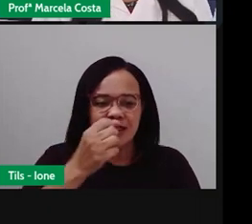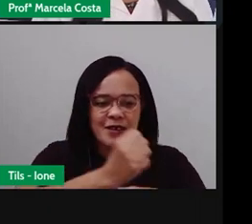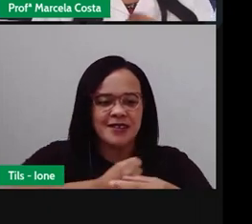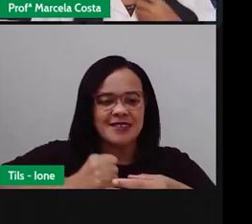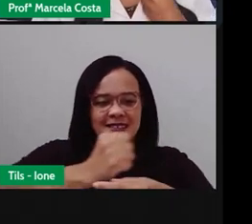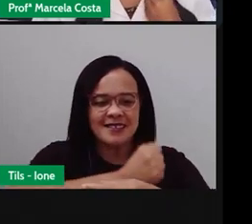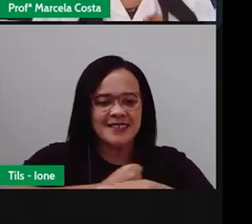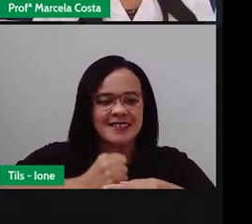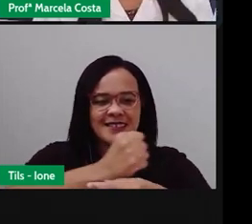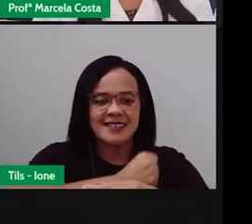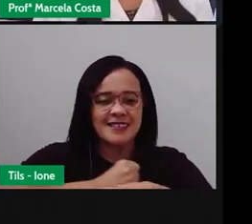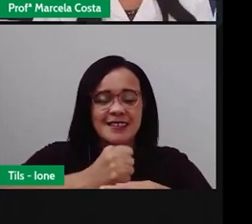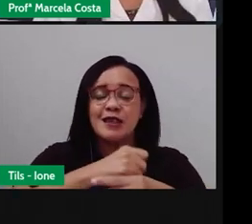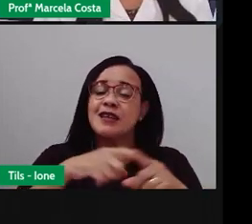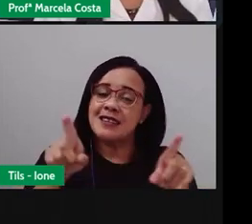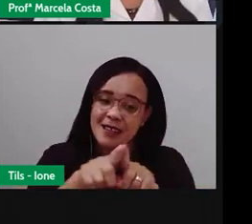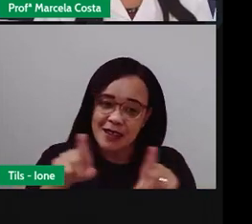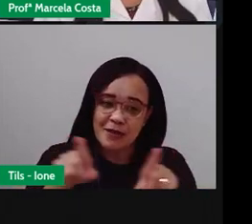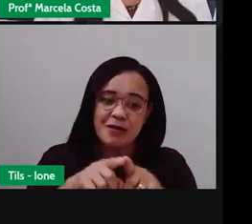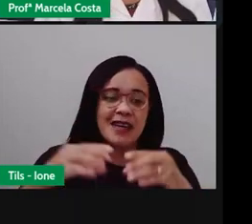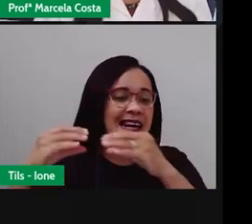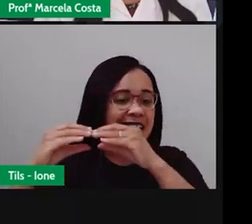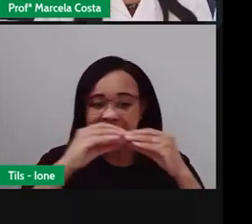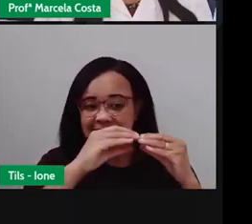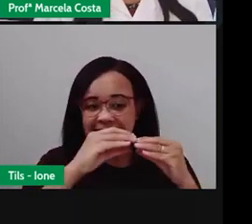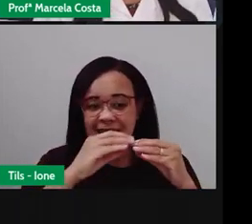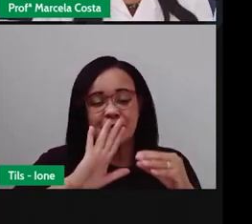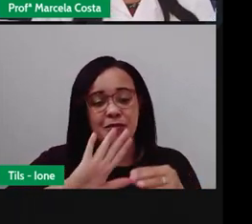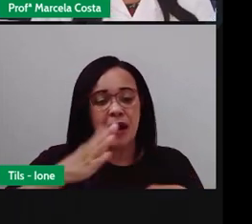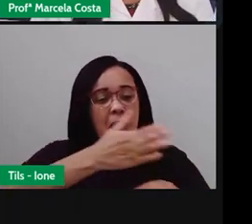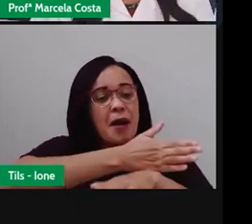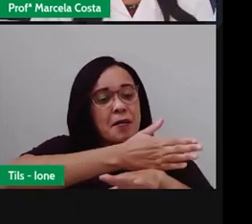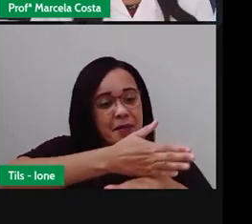feita com milho.